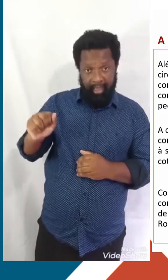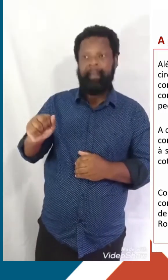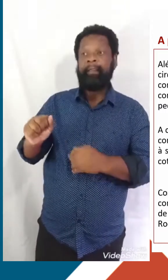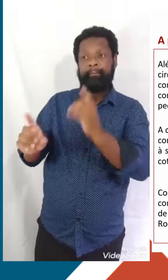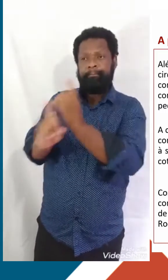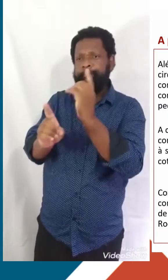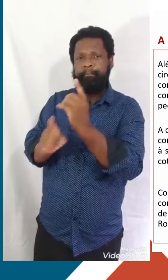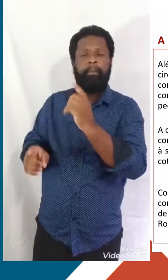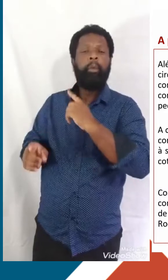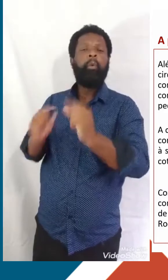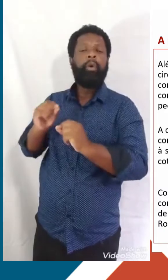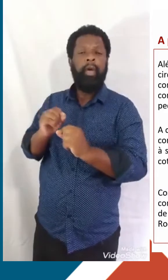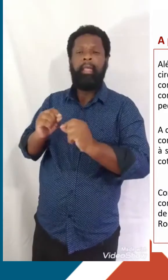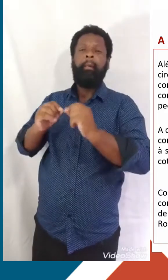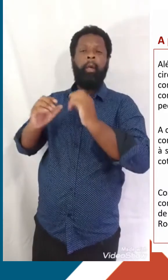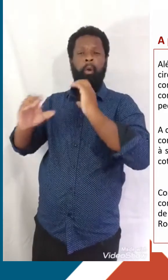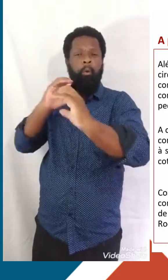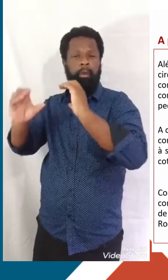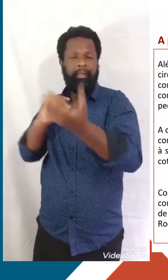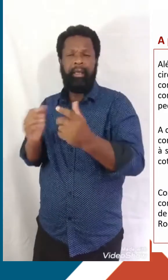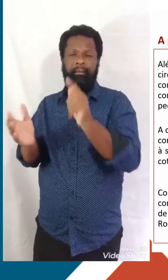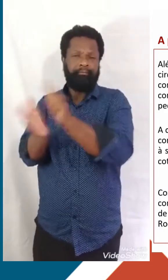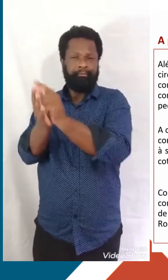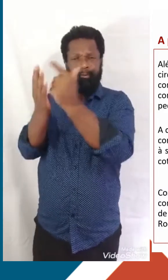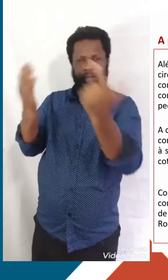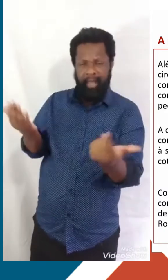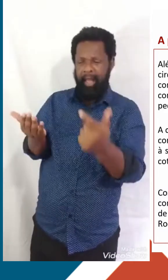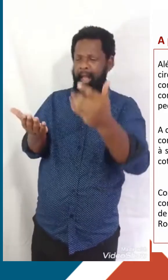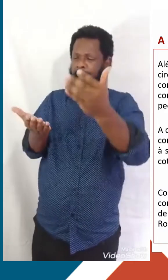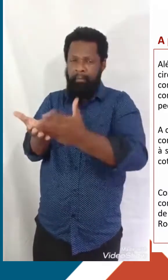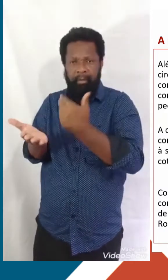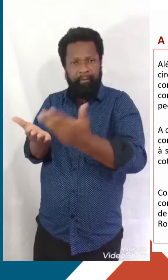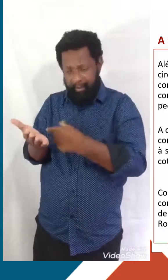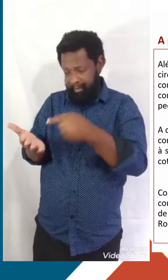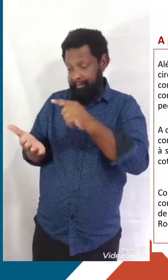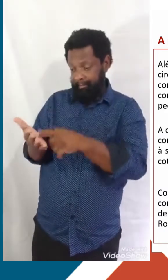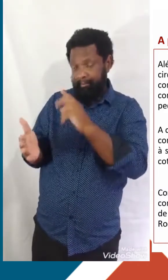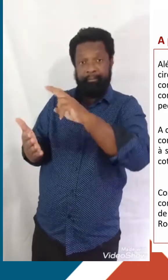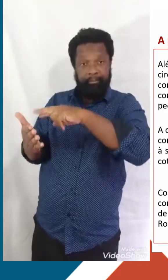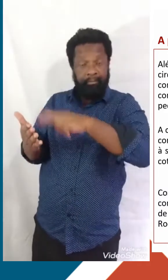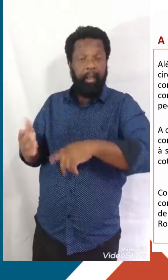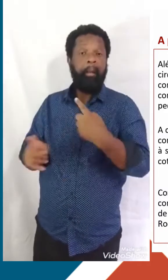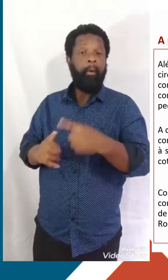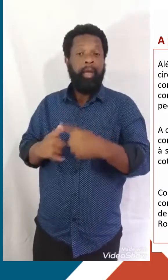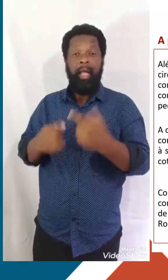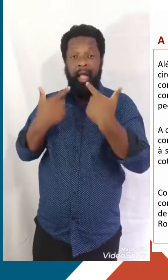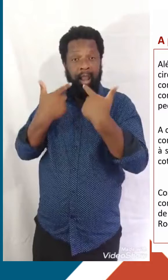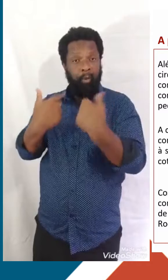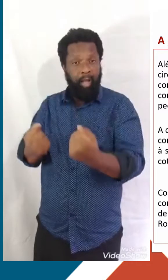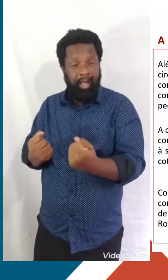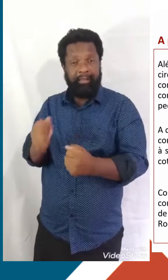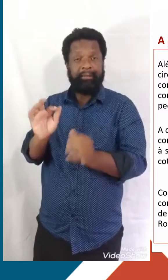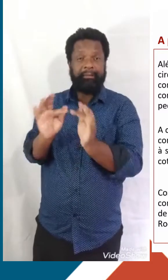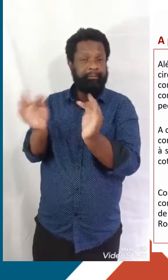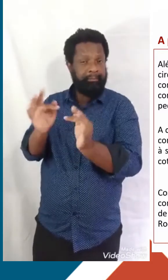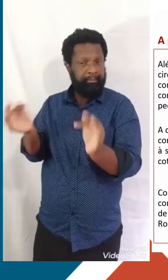veículos de comunicação da época, nos jornais e nas revistas, devido à sua linguagem